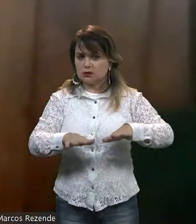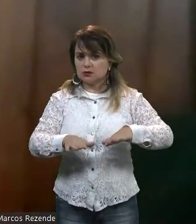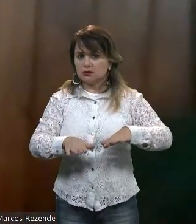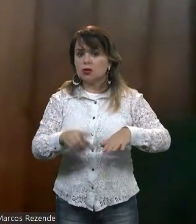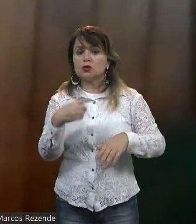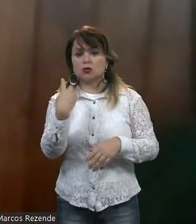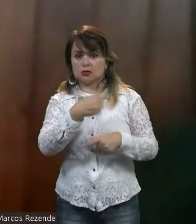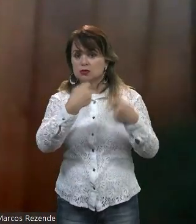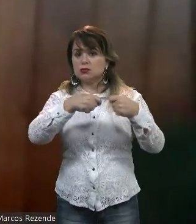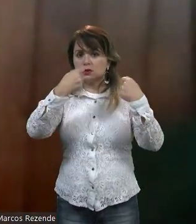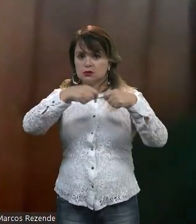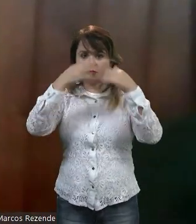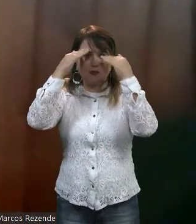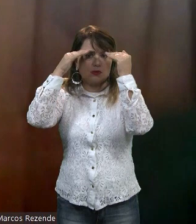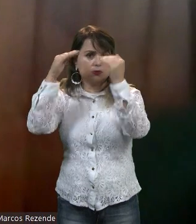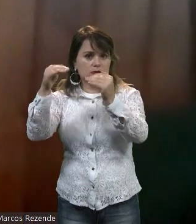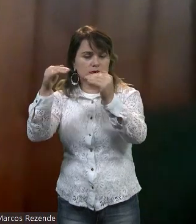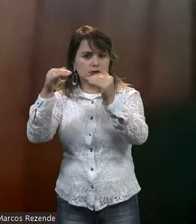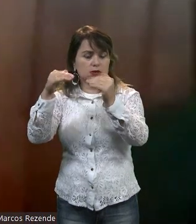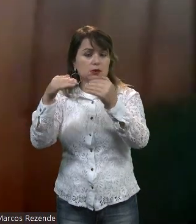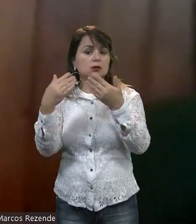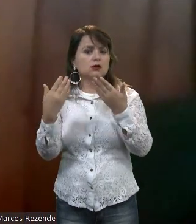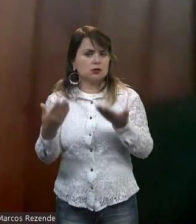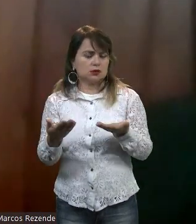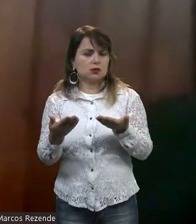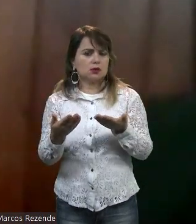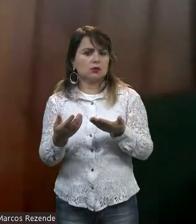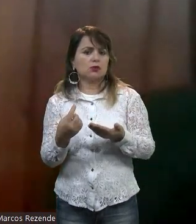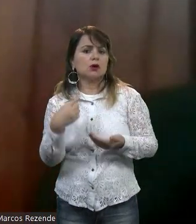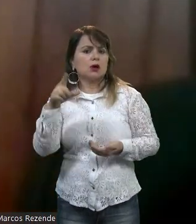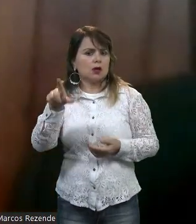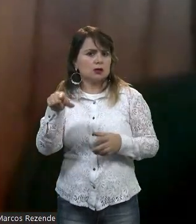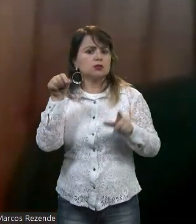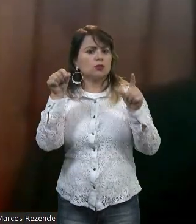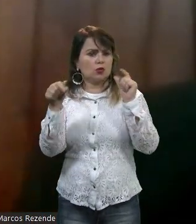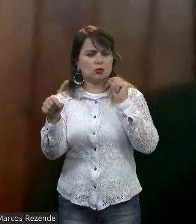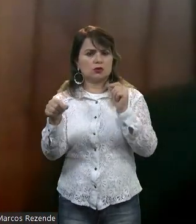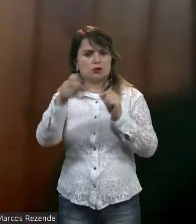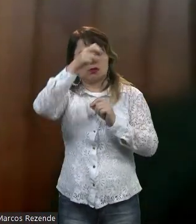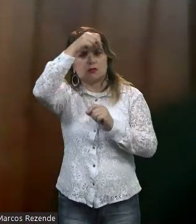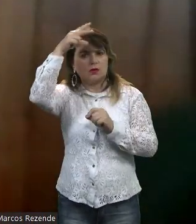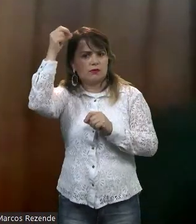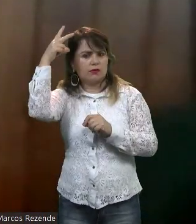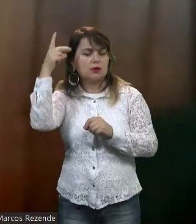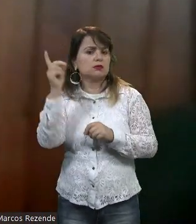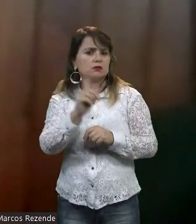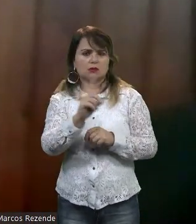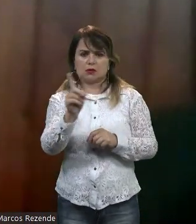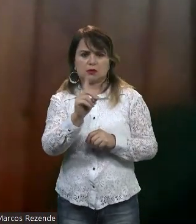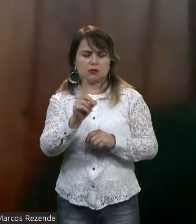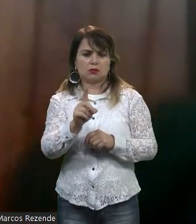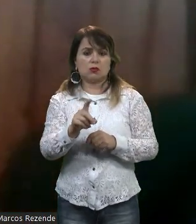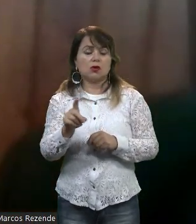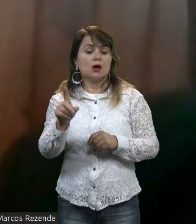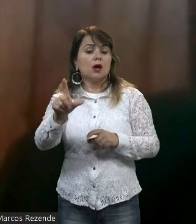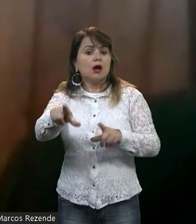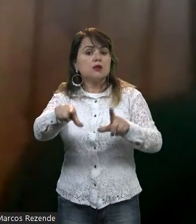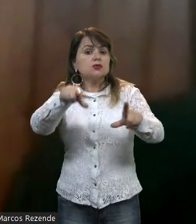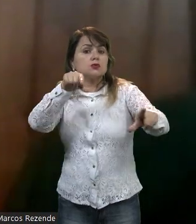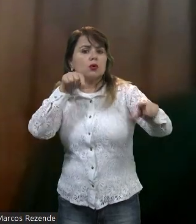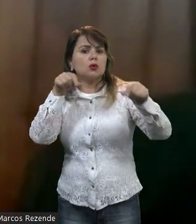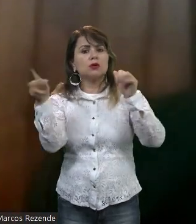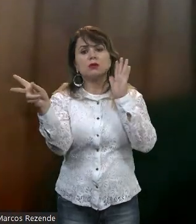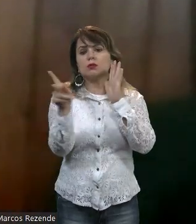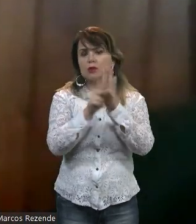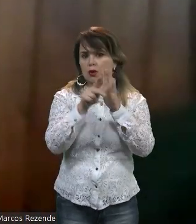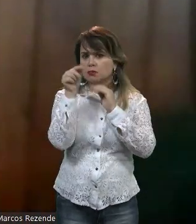aí a decisão agora não é mais do Poder Legislativo, não é mais do prefeito, a decisão agora é do povo da nossa